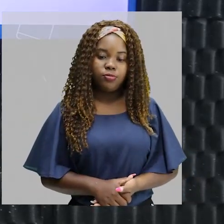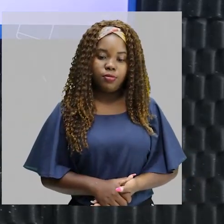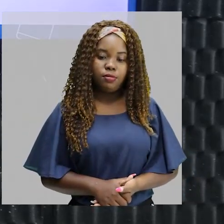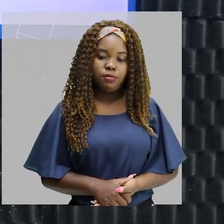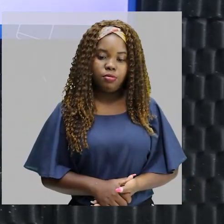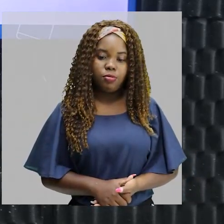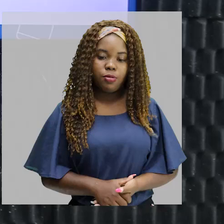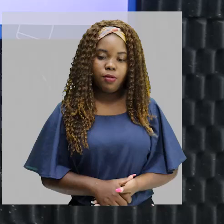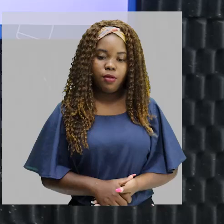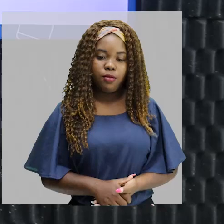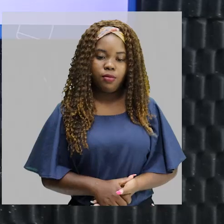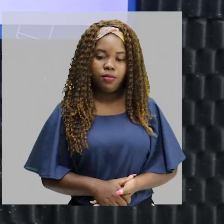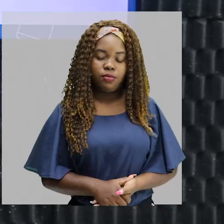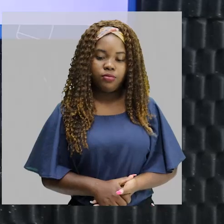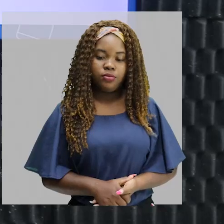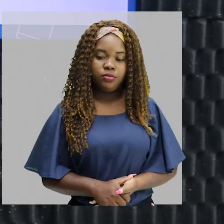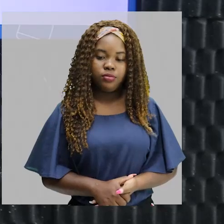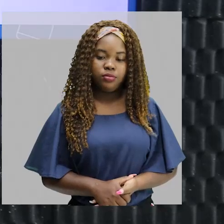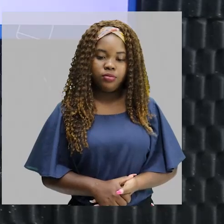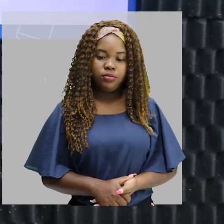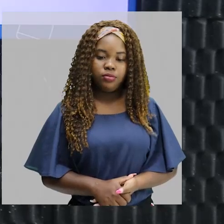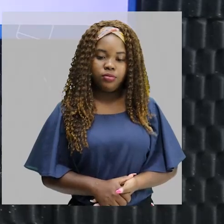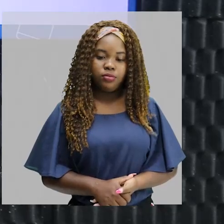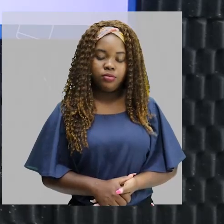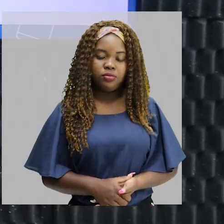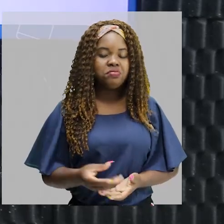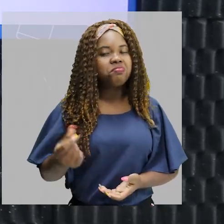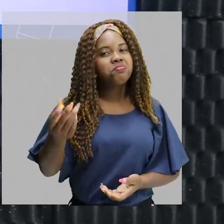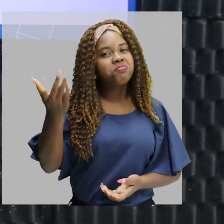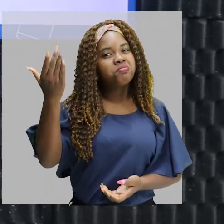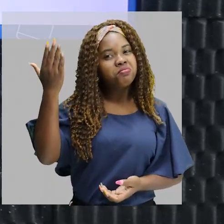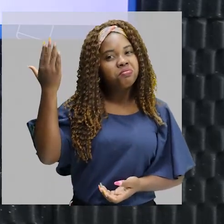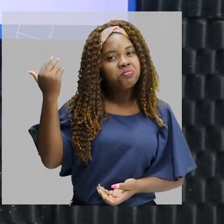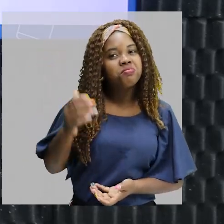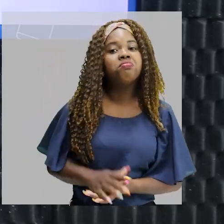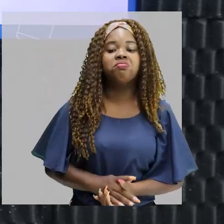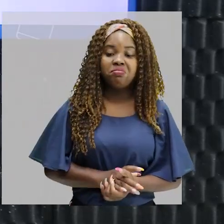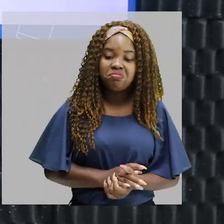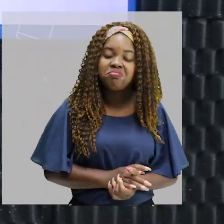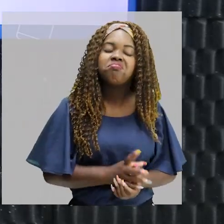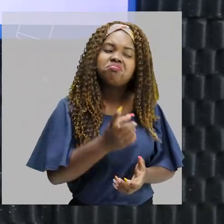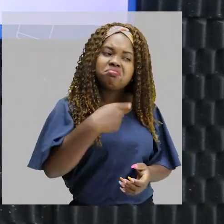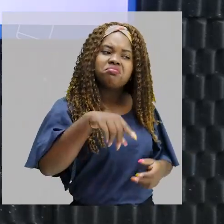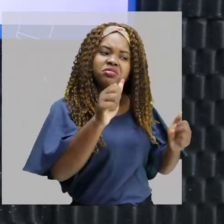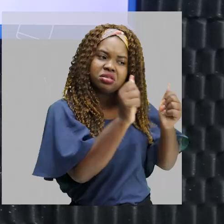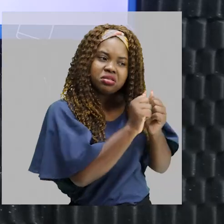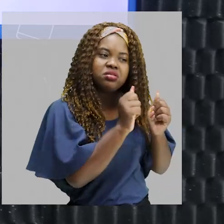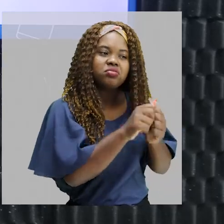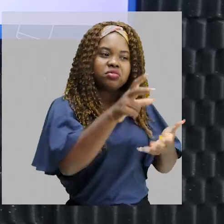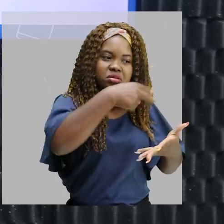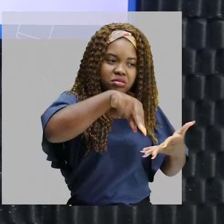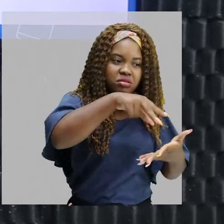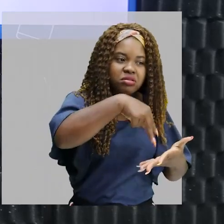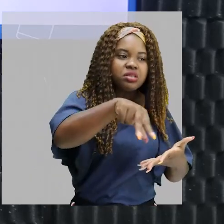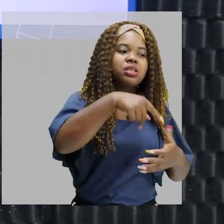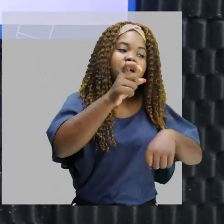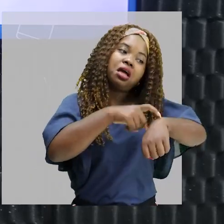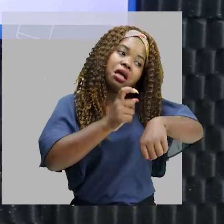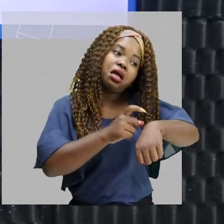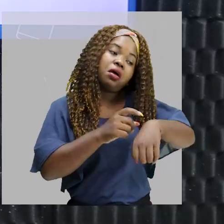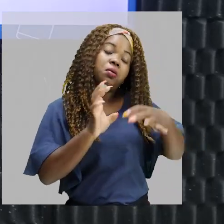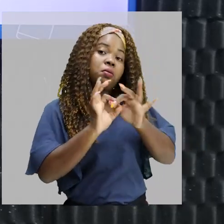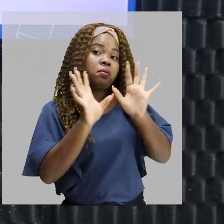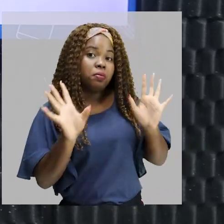salía a bailar a la hora que quisiera. Naqueles tempos, a gente saía para dançar a hora que quisesse, tá? Então,